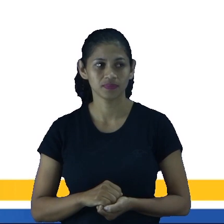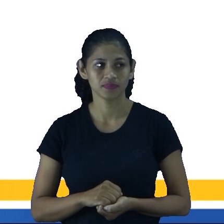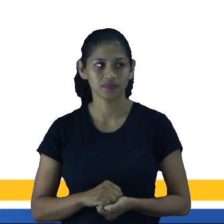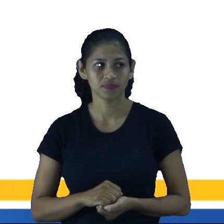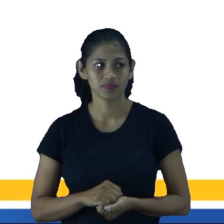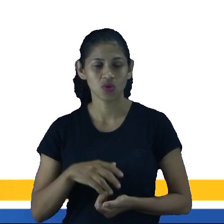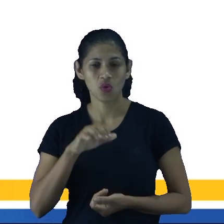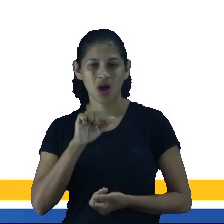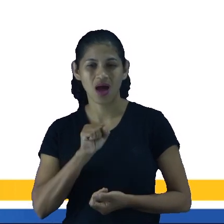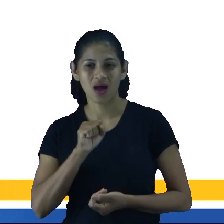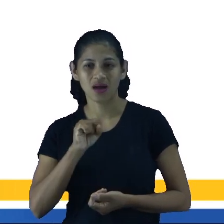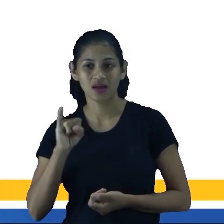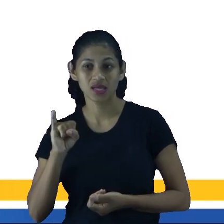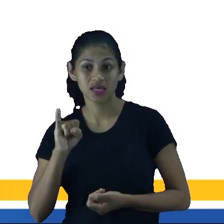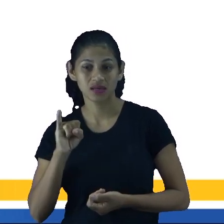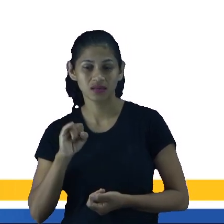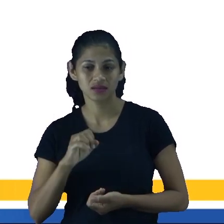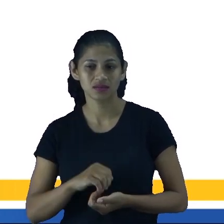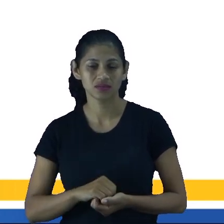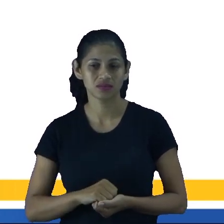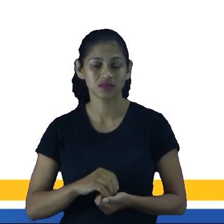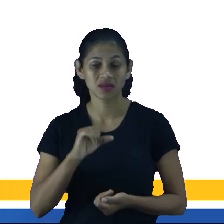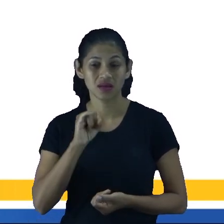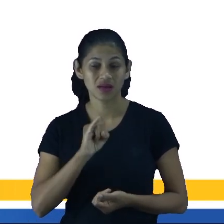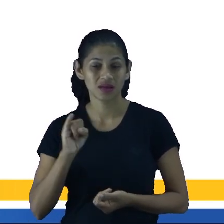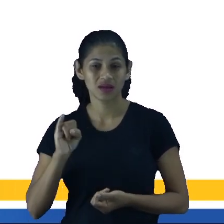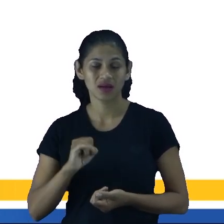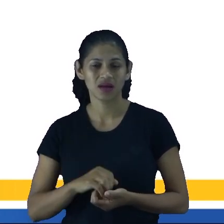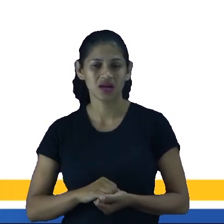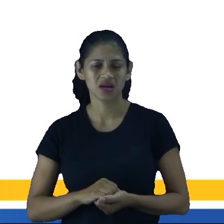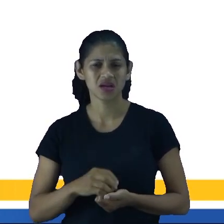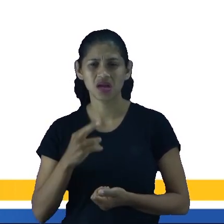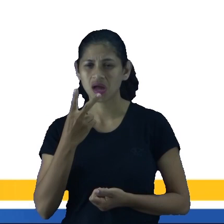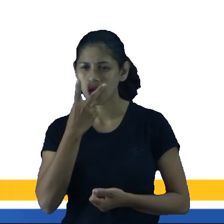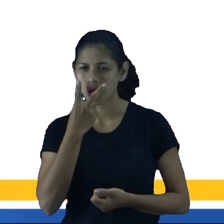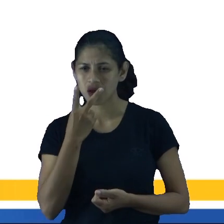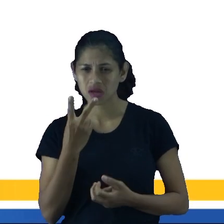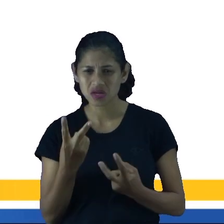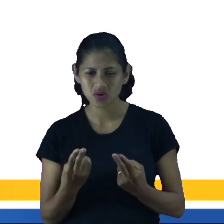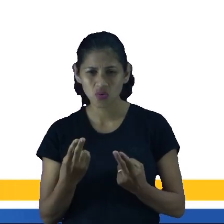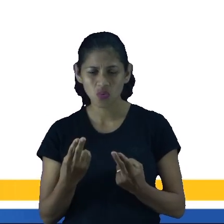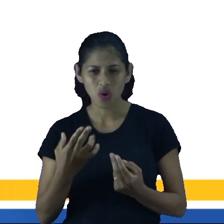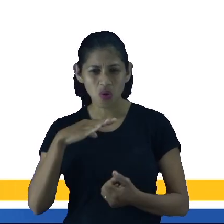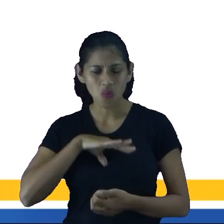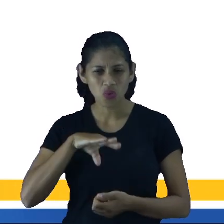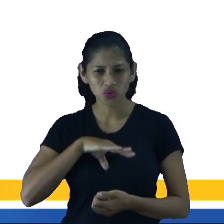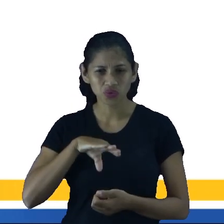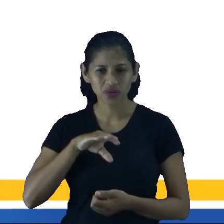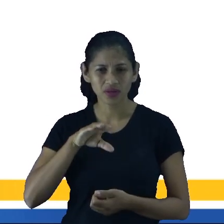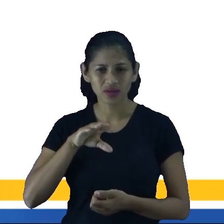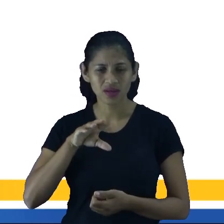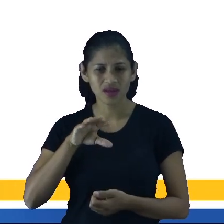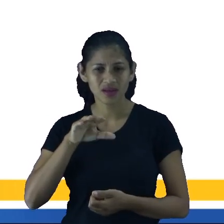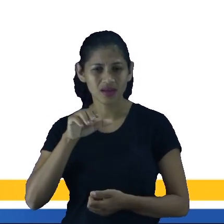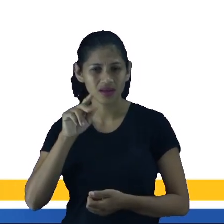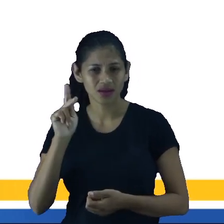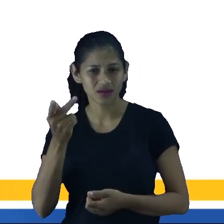é a mesma coisa que o verbo haver, é o que é uma exclamação. Ai, que rico, né? Ah, que gostoso, que